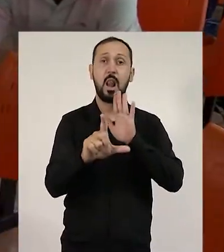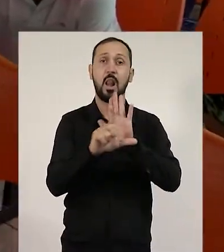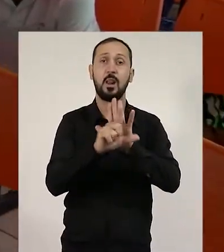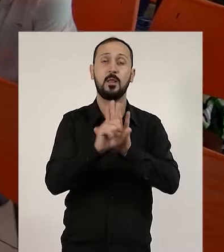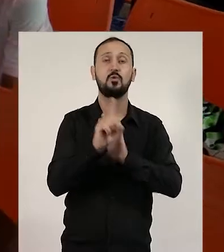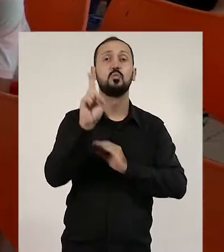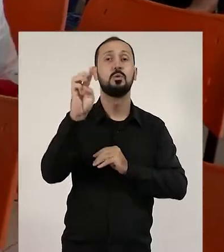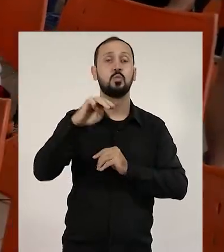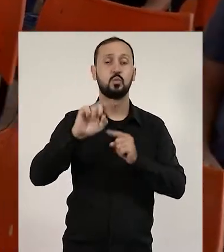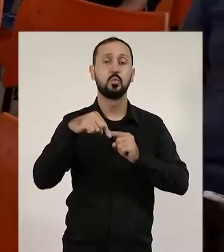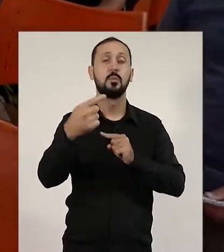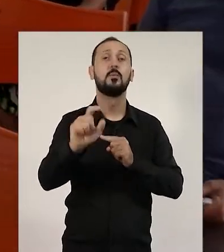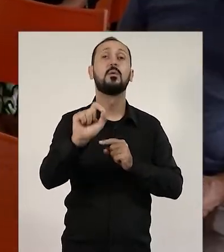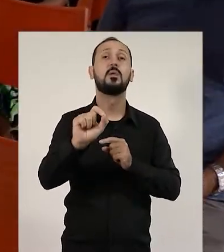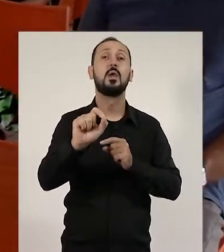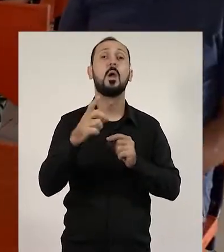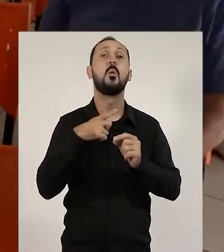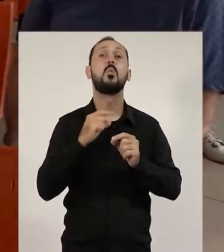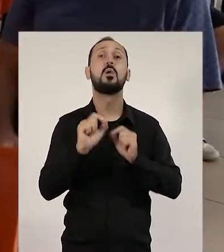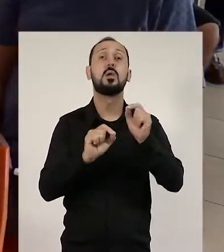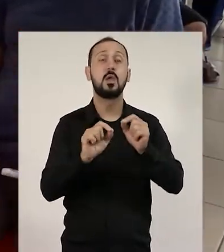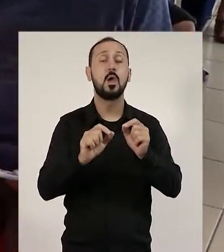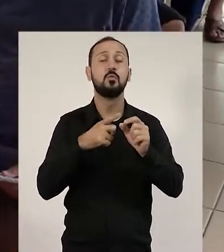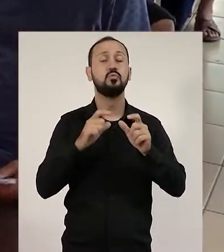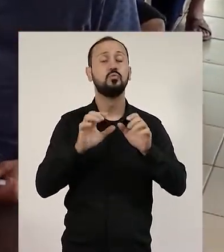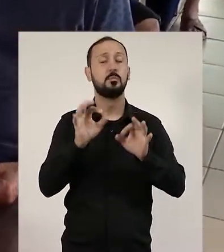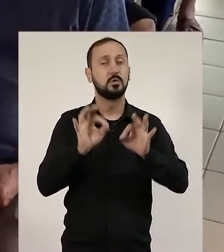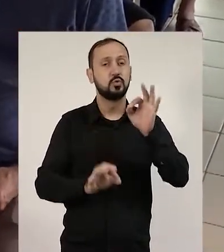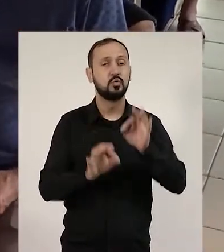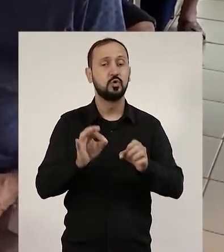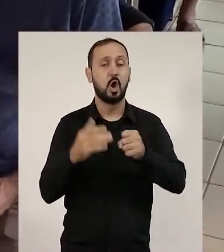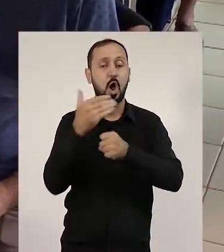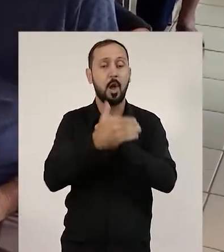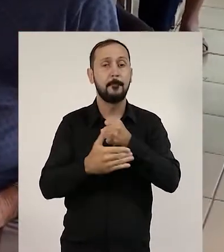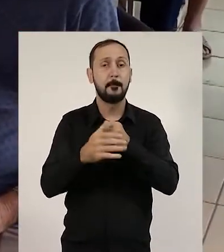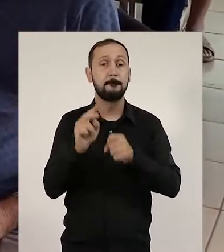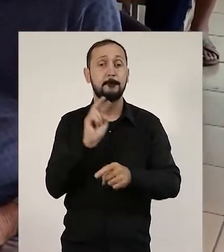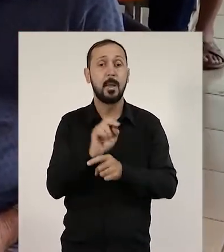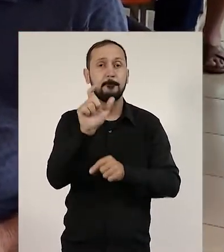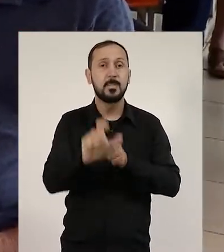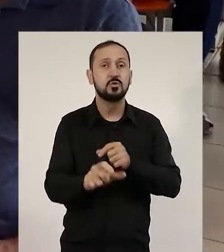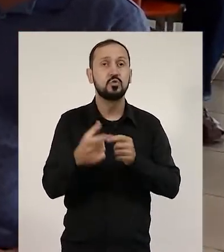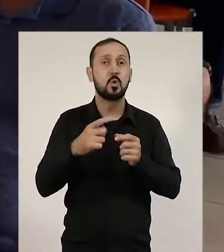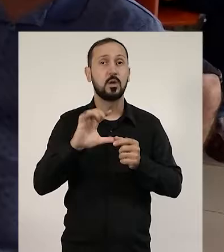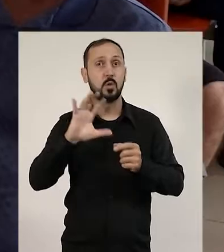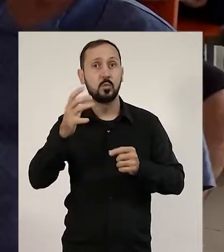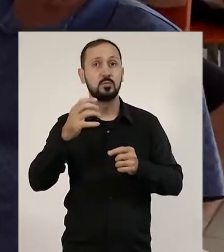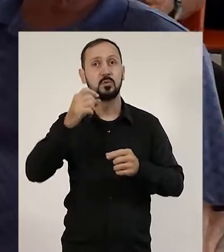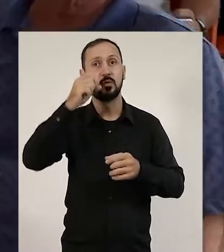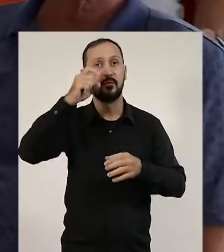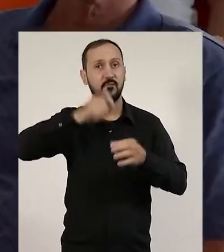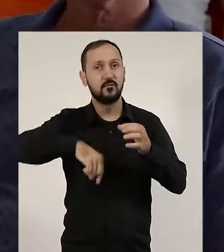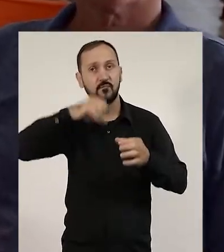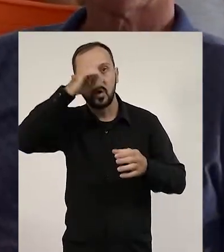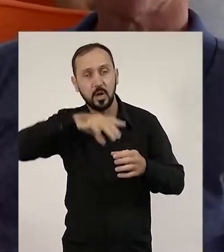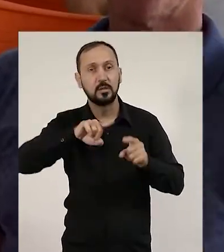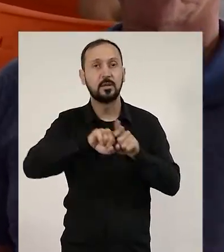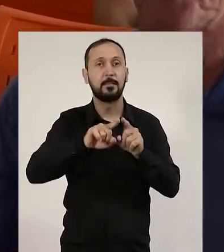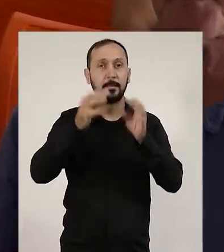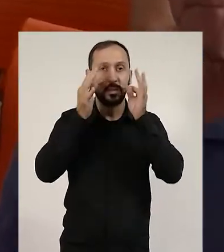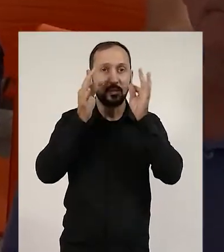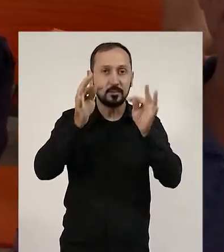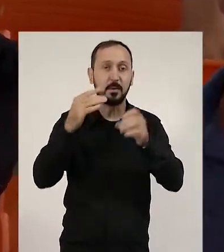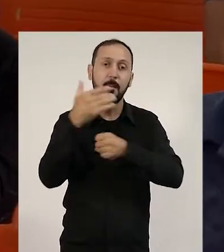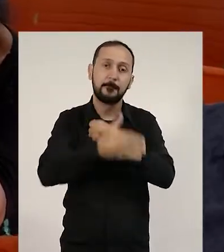Lei do Minuto Seguinte, que basicamente criou um sistema de proteção jurídica para as vítimas e para as testemunhas de violência sexual do